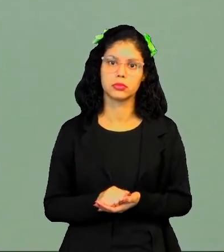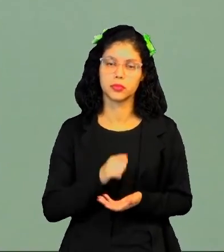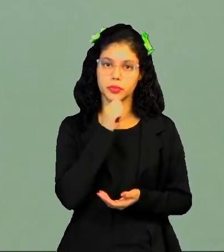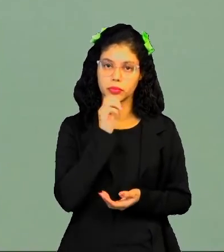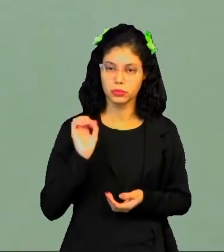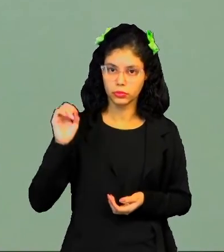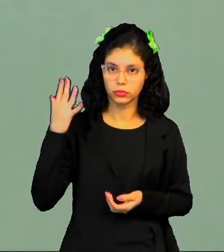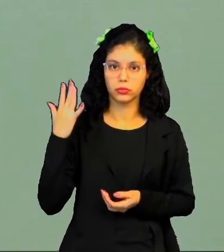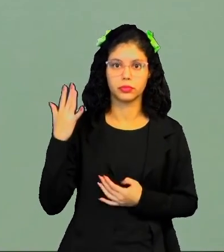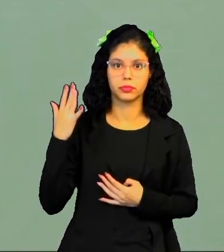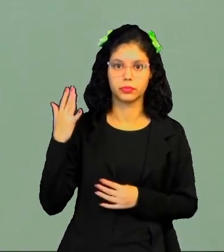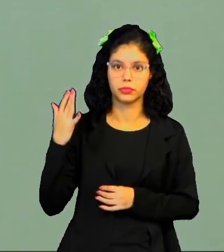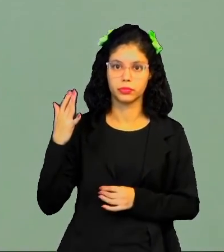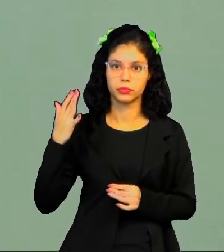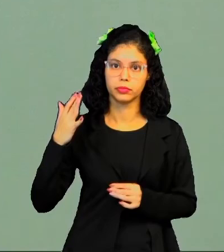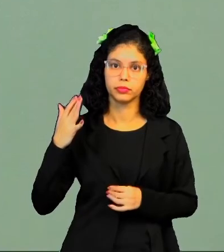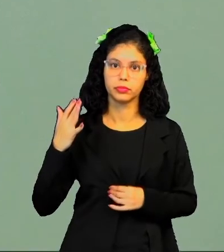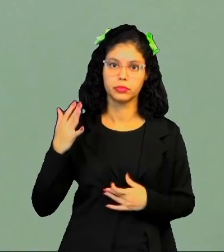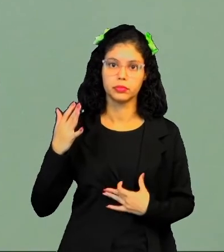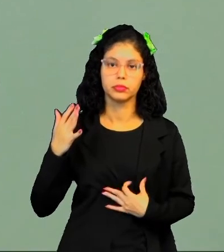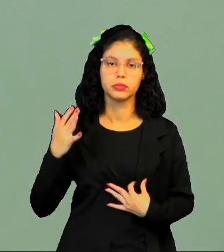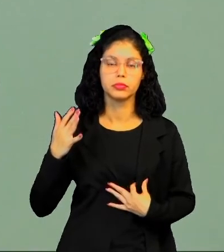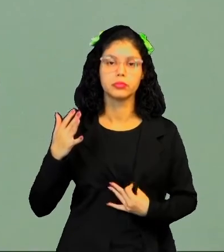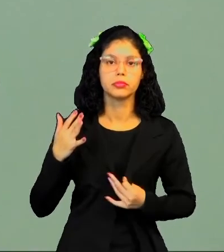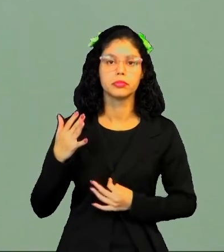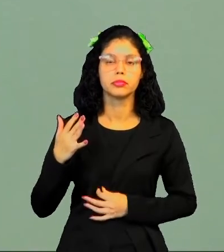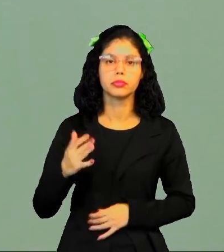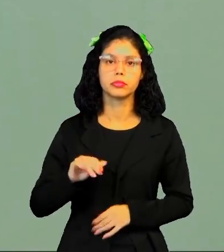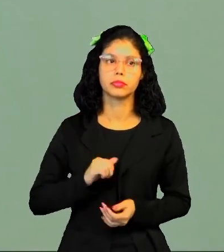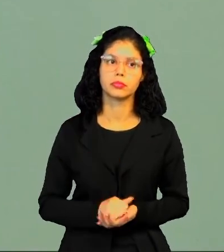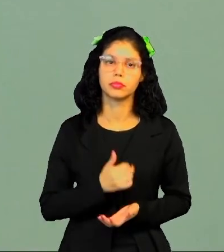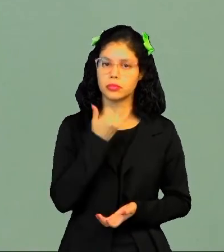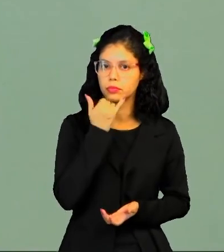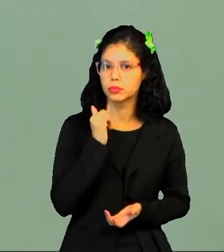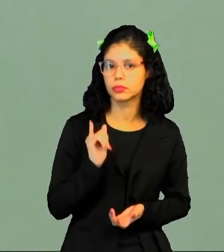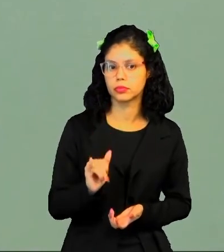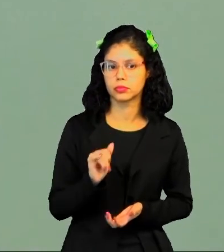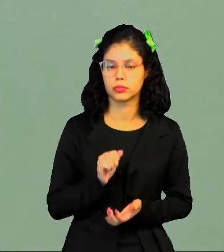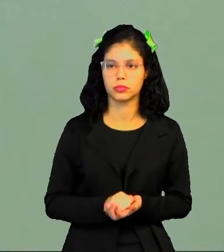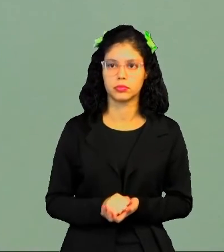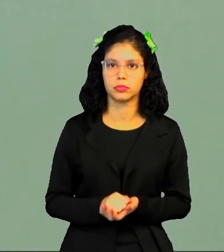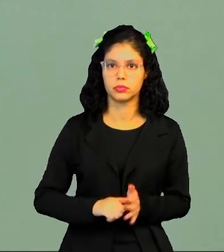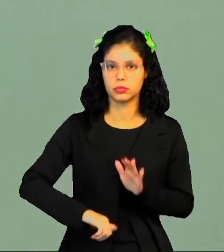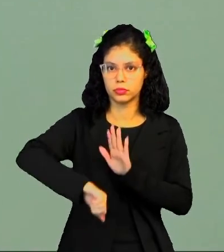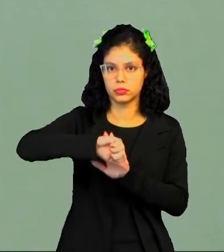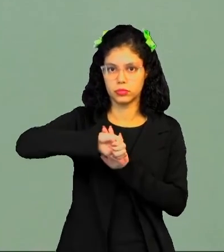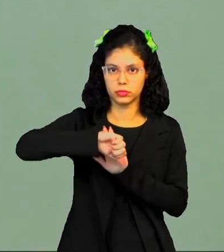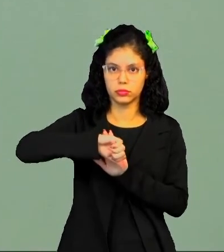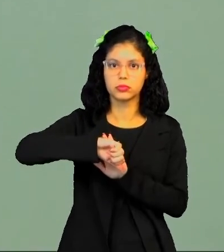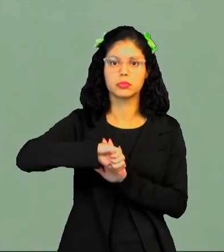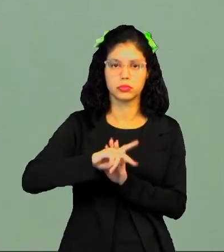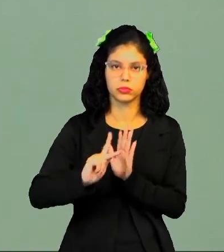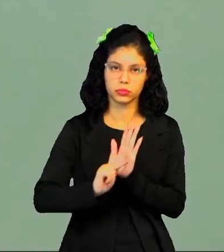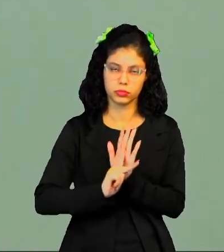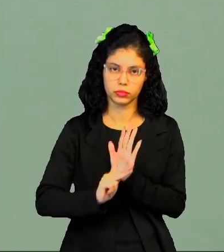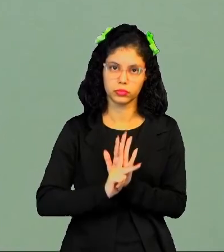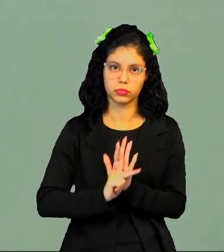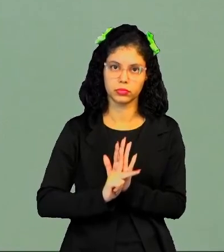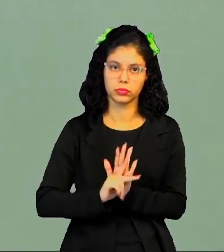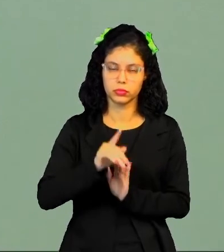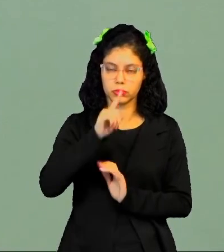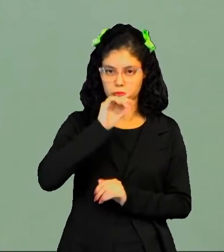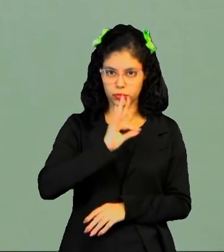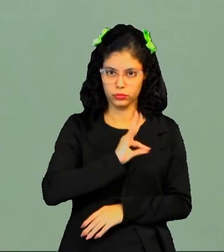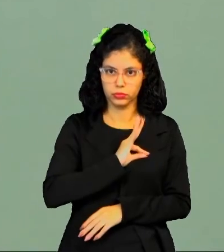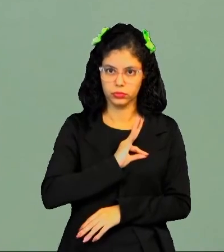da anistia, né, que perdoava aí os crimes, né, cometidos pelos militares